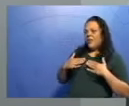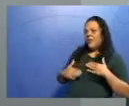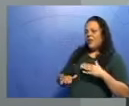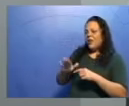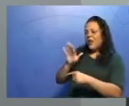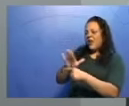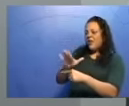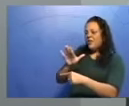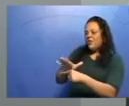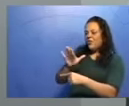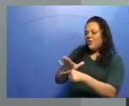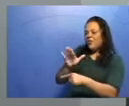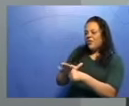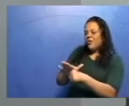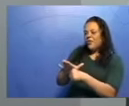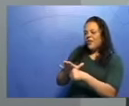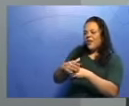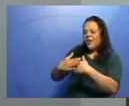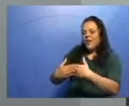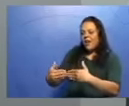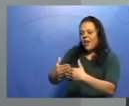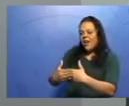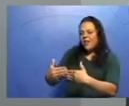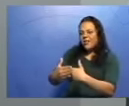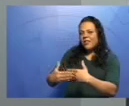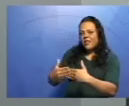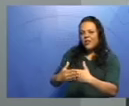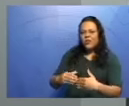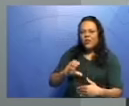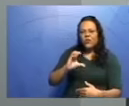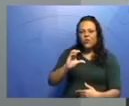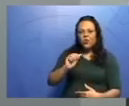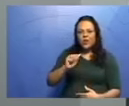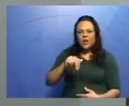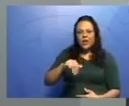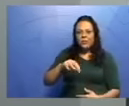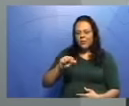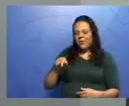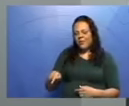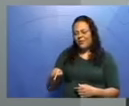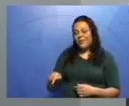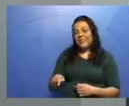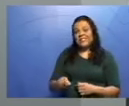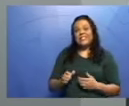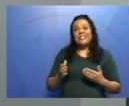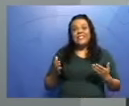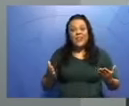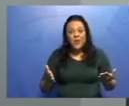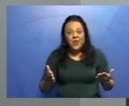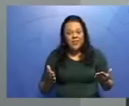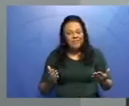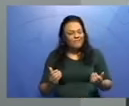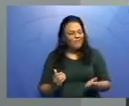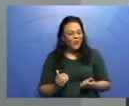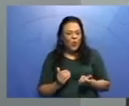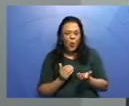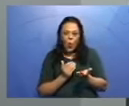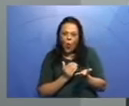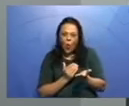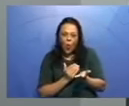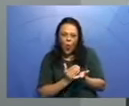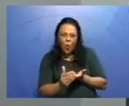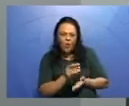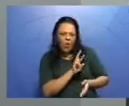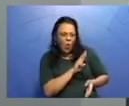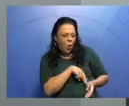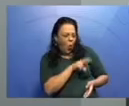com perfeição. Ela faz muito bem. Daí, para o romance foi um passo, foi a gota d'água. Foi